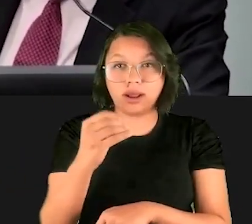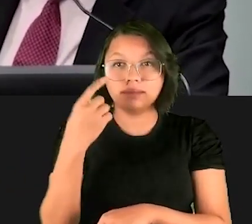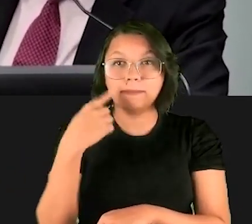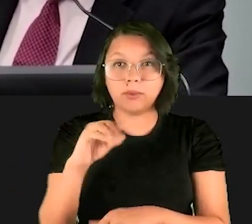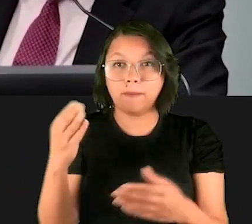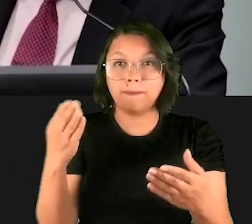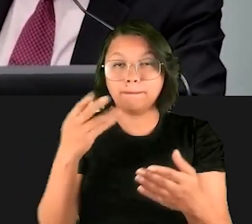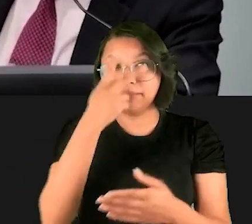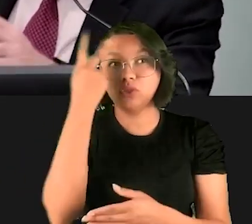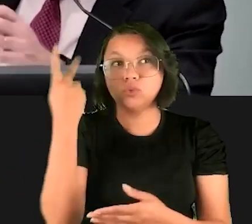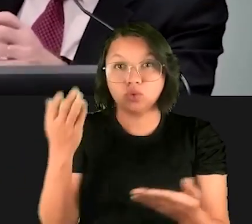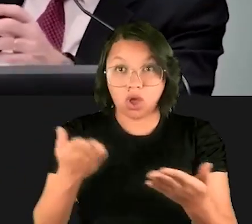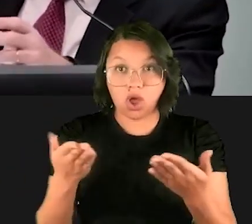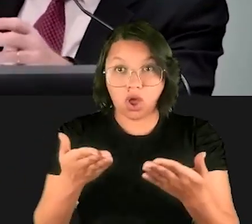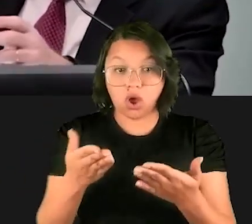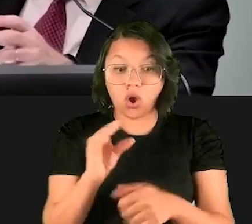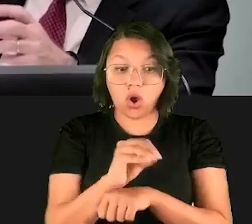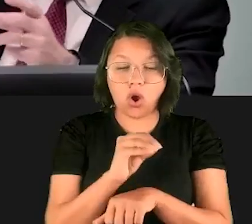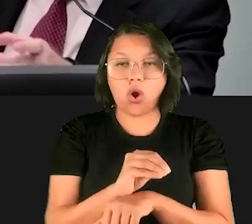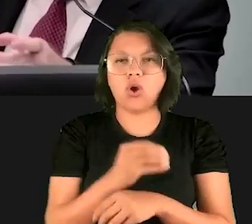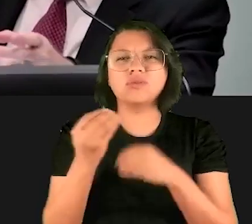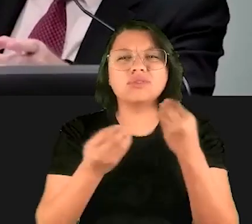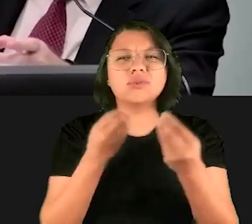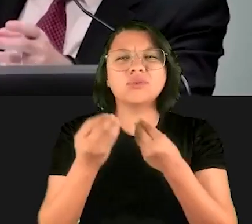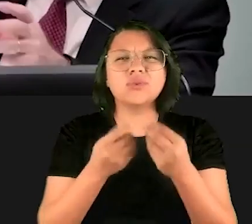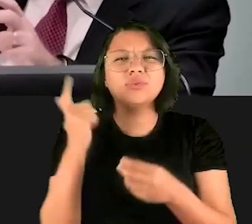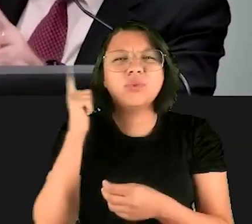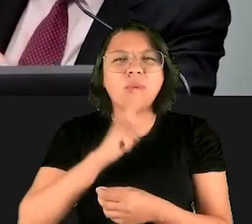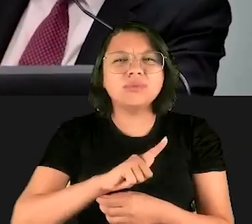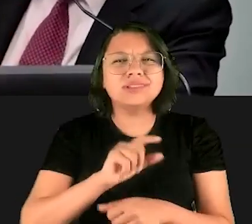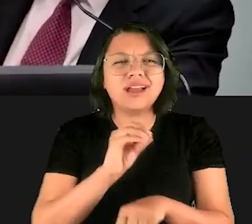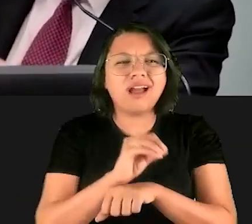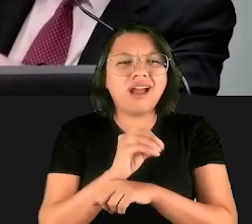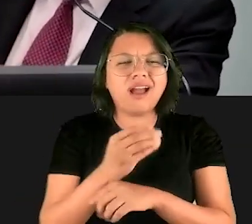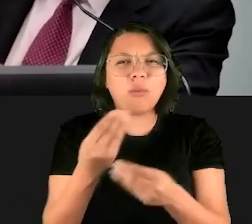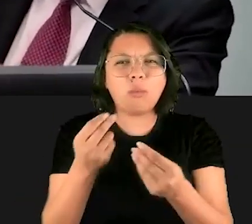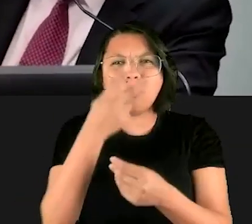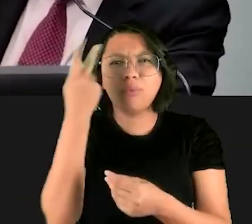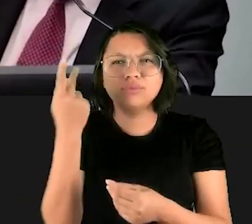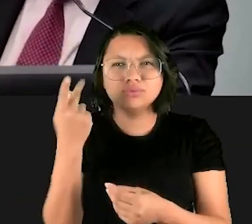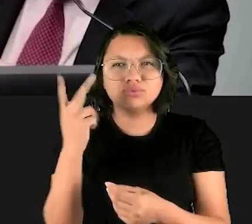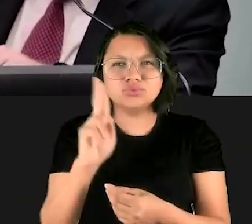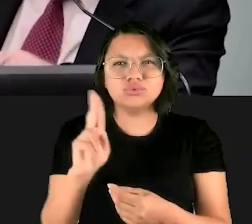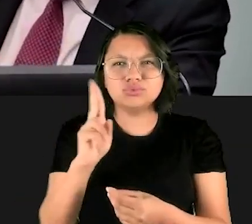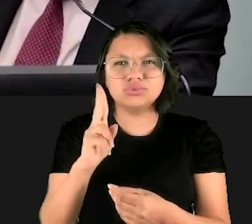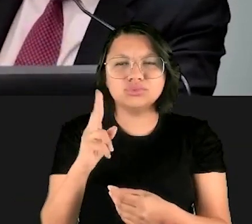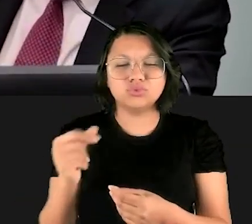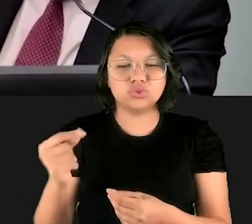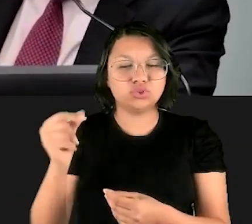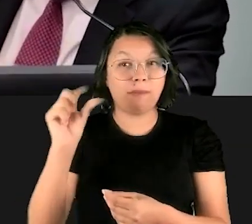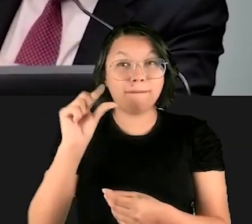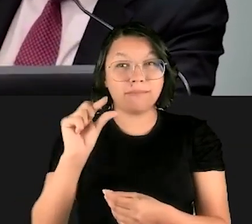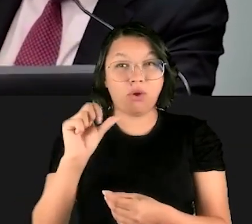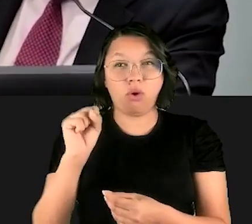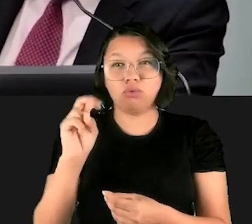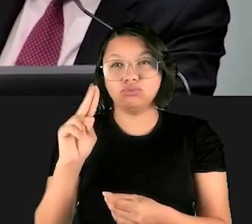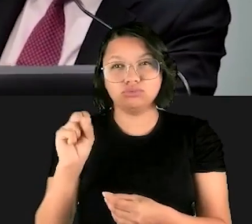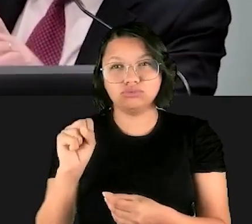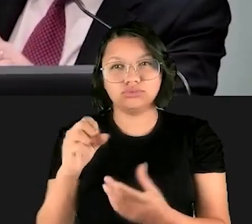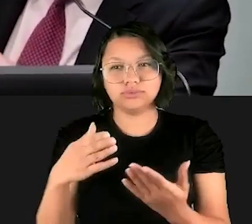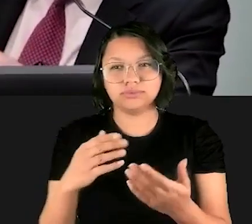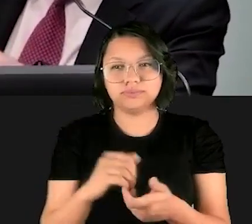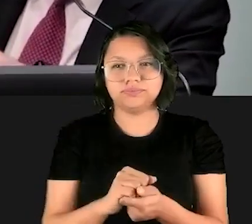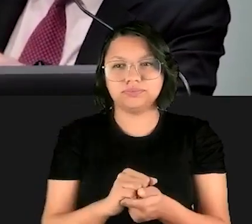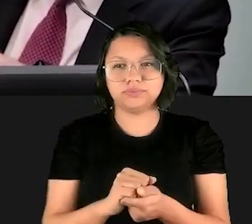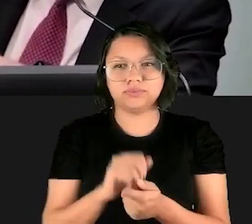em tratamento hoje. Como é que a gente consegue tratar tanta gente com recursos limitados do SUS? Esse manual que eu coloquei aqui já